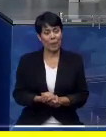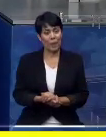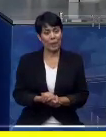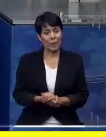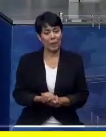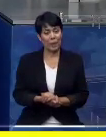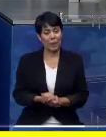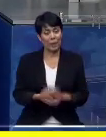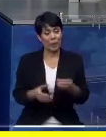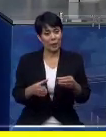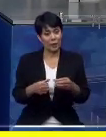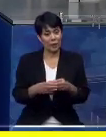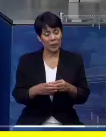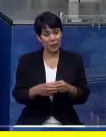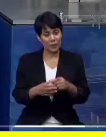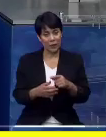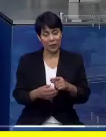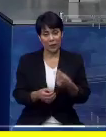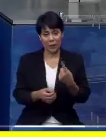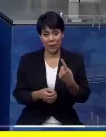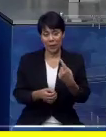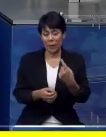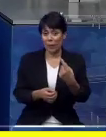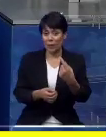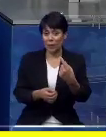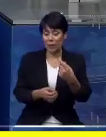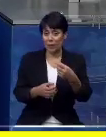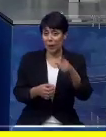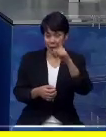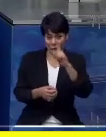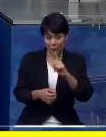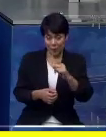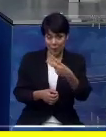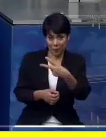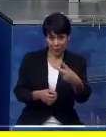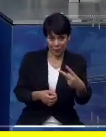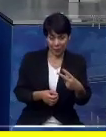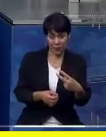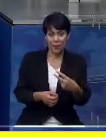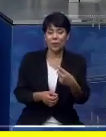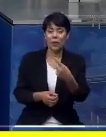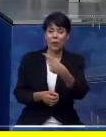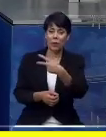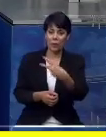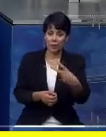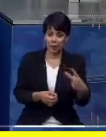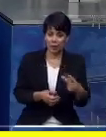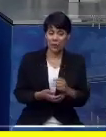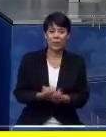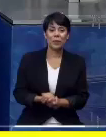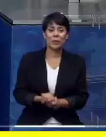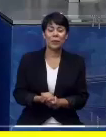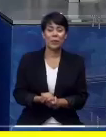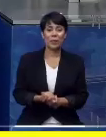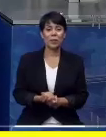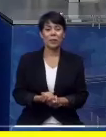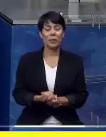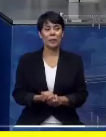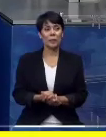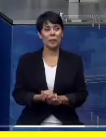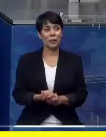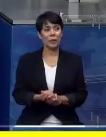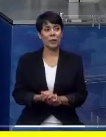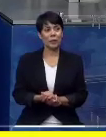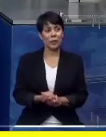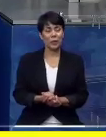O primeiro número está na tela, bola amarela, número 22. Amarela, 22. O primeiro número